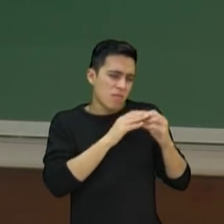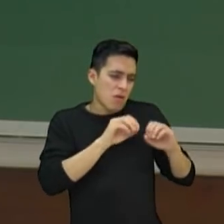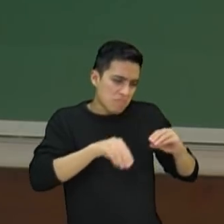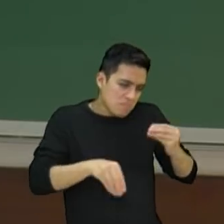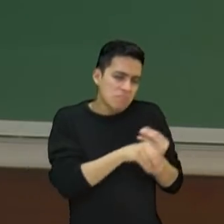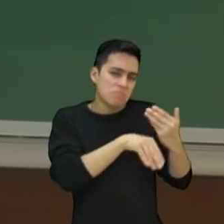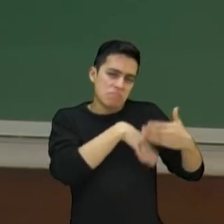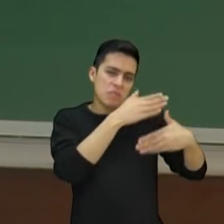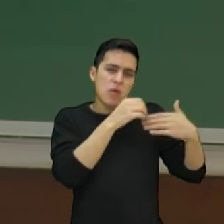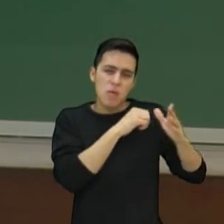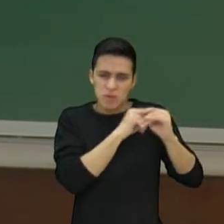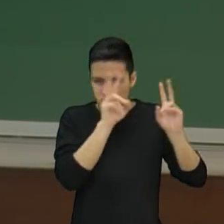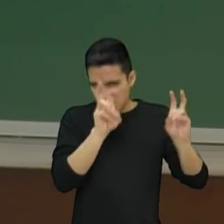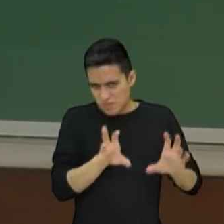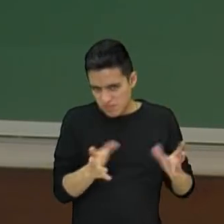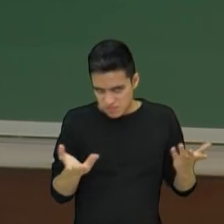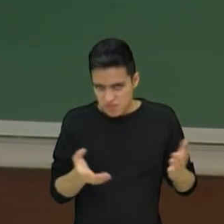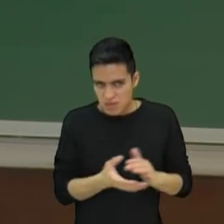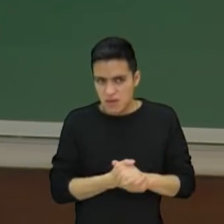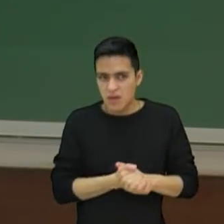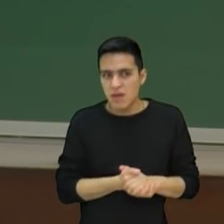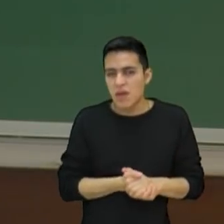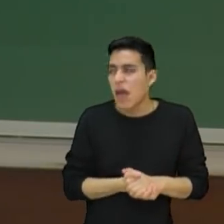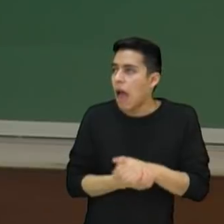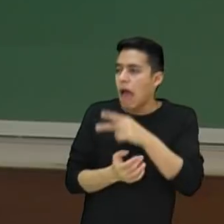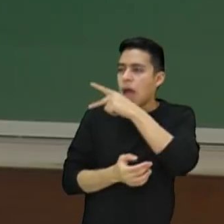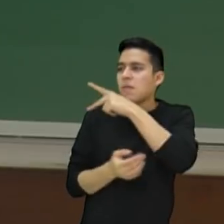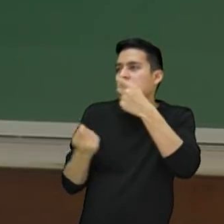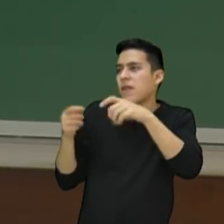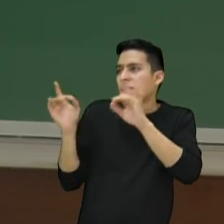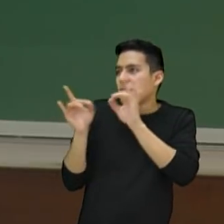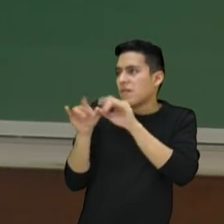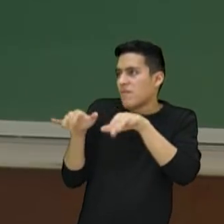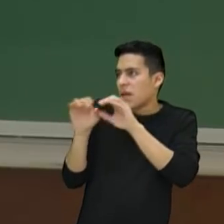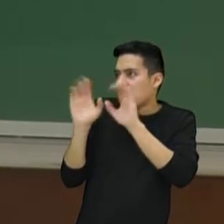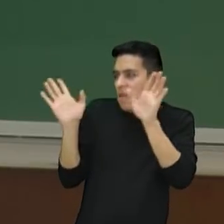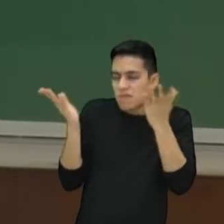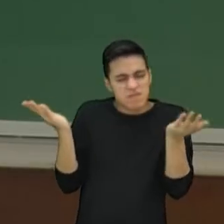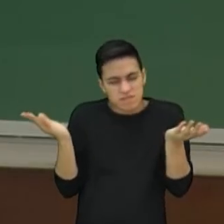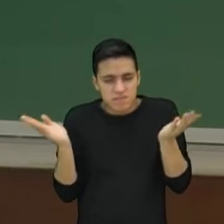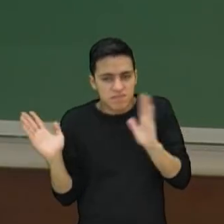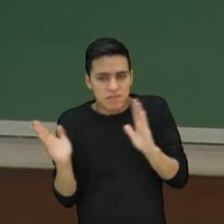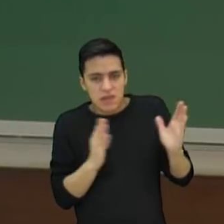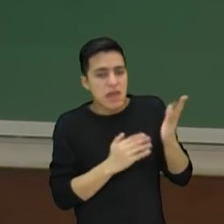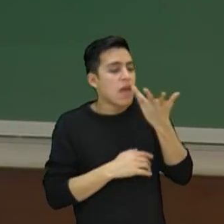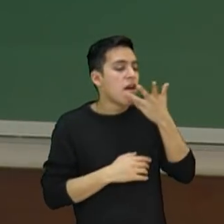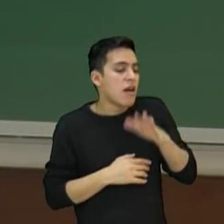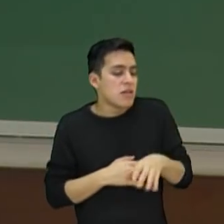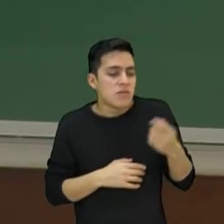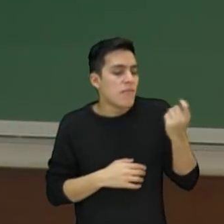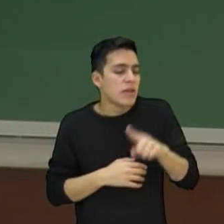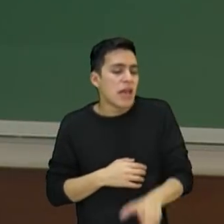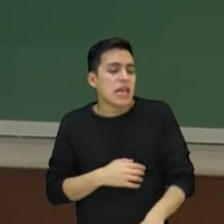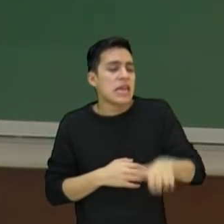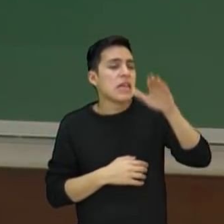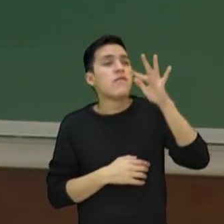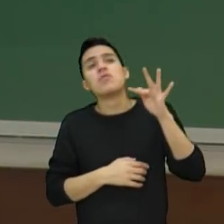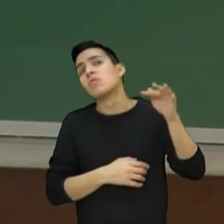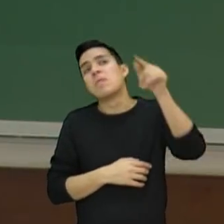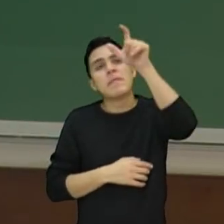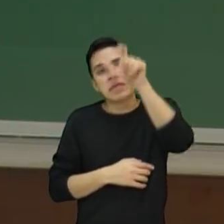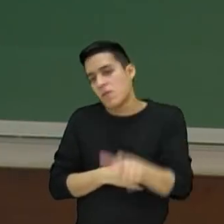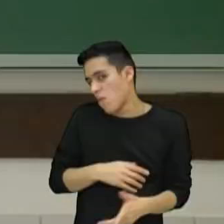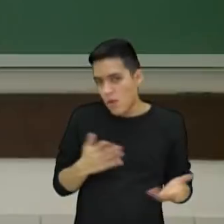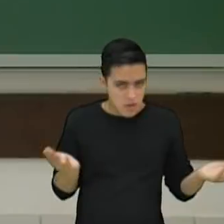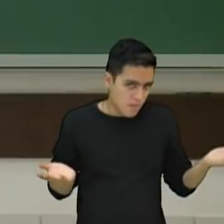fato. Ah, professor, você deveria ter melhorado essa necessidade aqui. A criança não precisa crescer para ser alguém. Olha que legal aqui. A criança